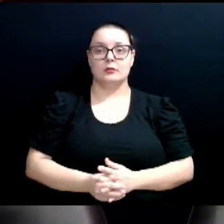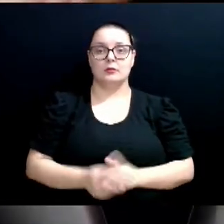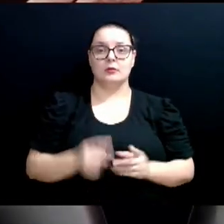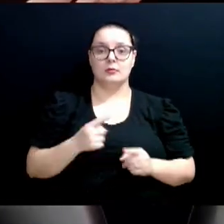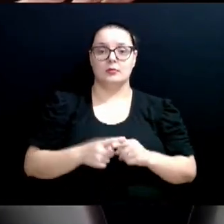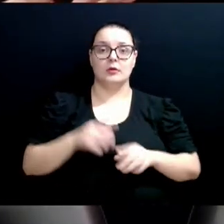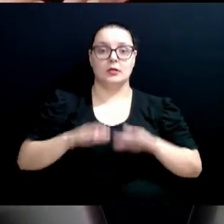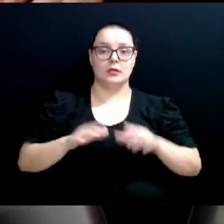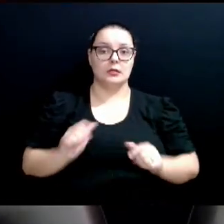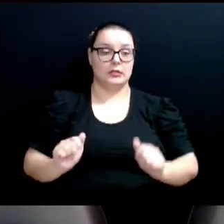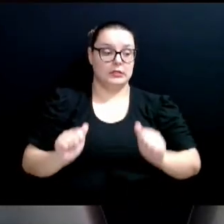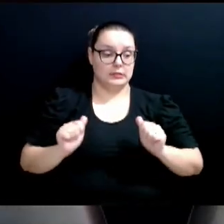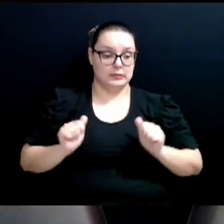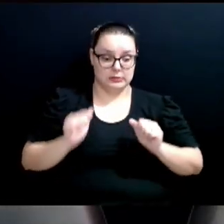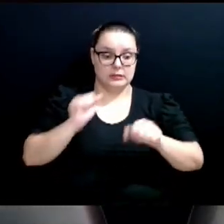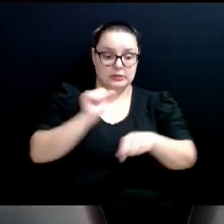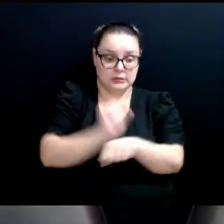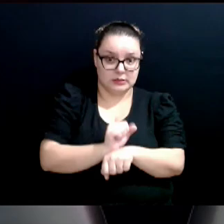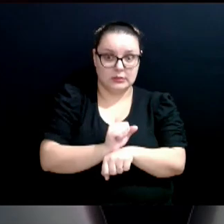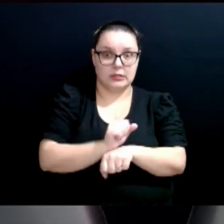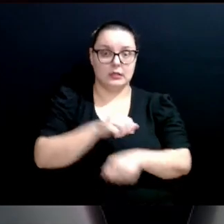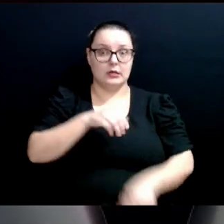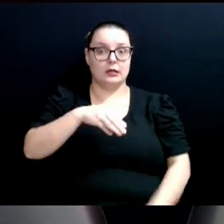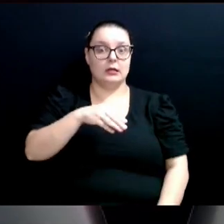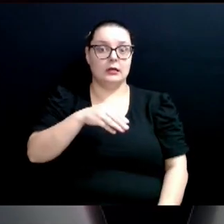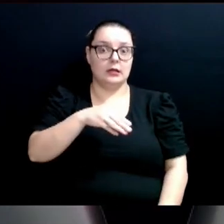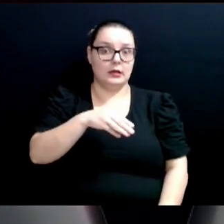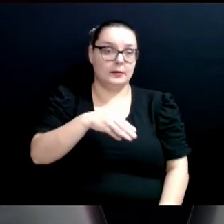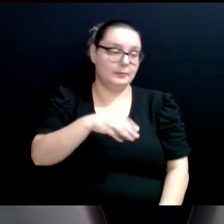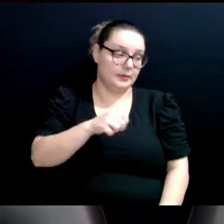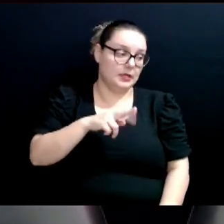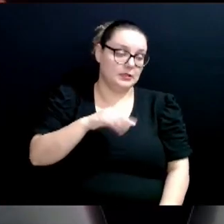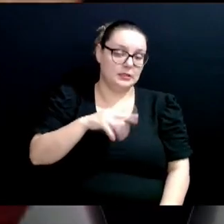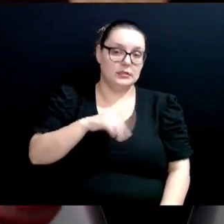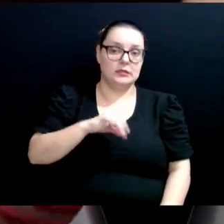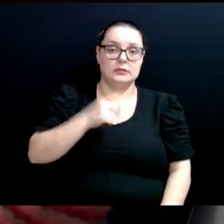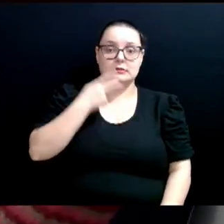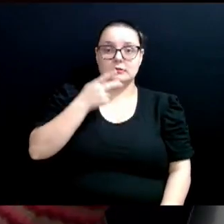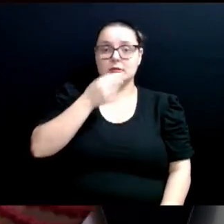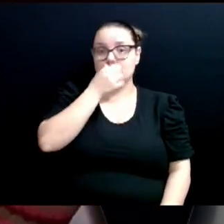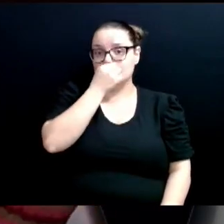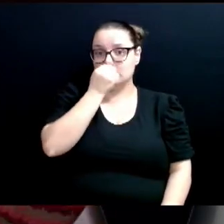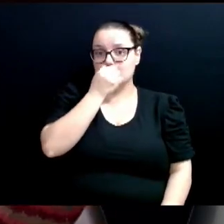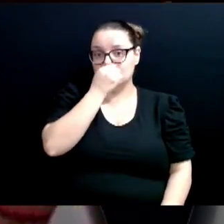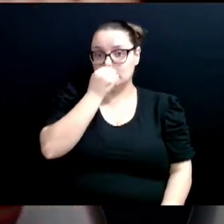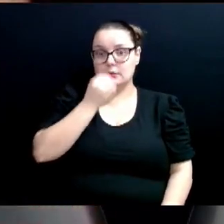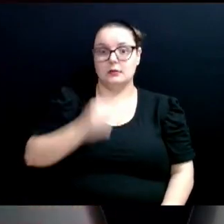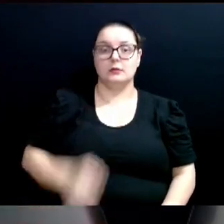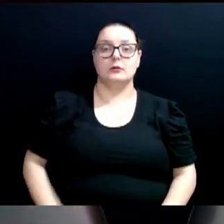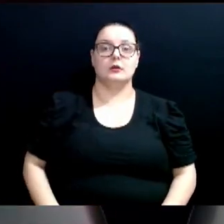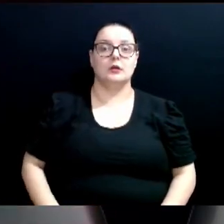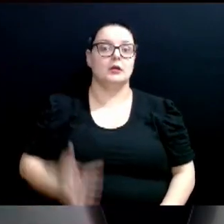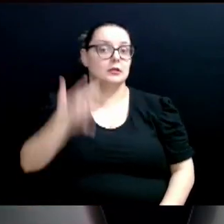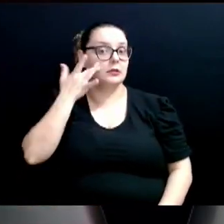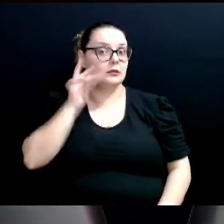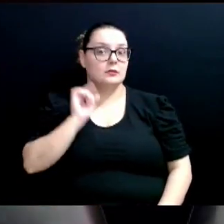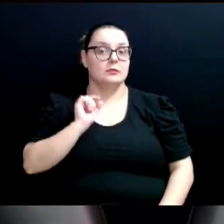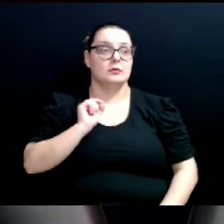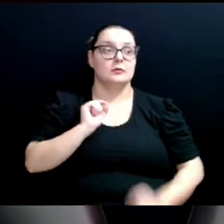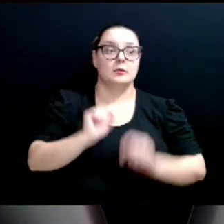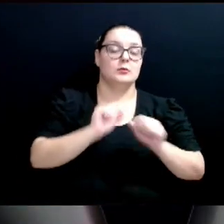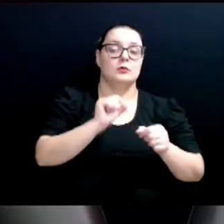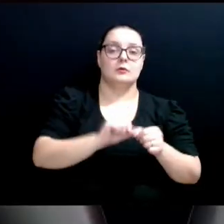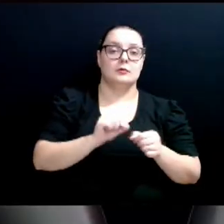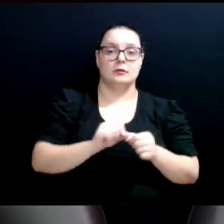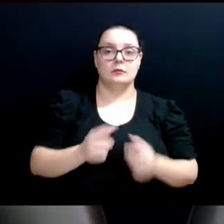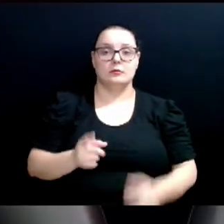paralisação, igual a Marilis falou, não necessariamente eu não é uma não saber o que fazer, uhum, mas não necessariamente